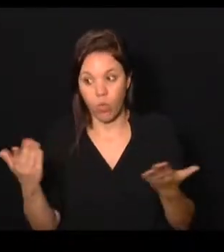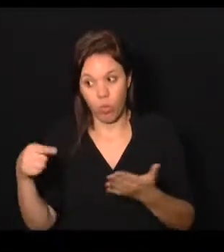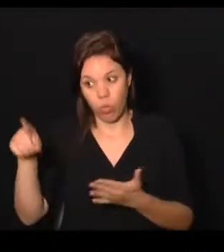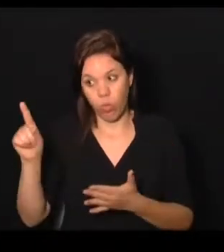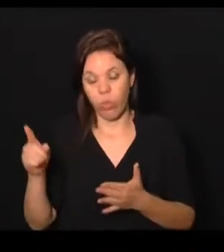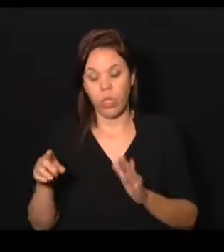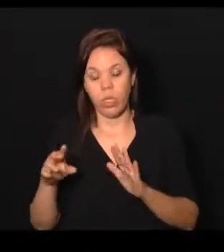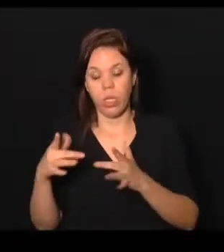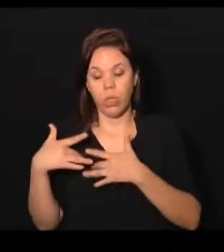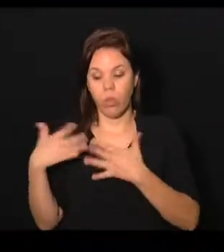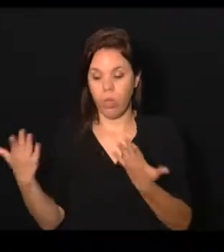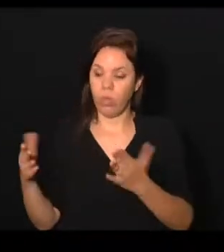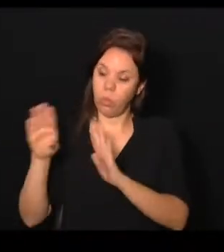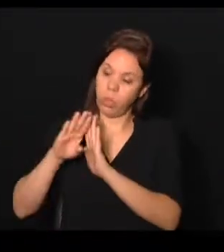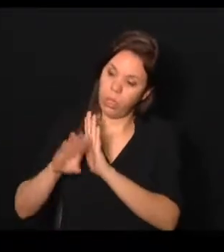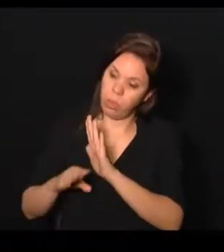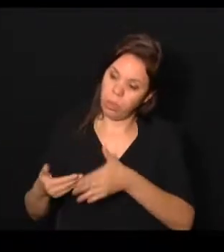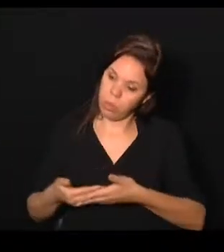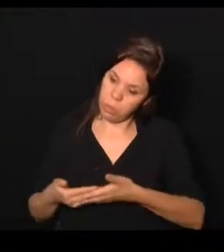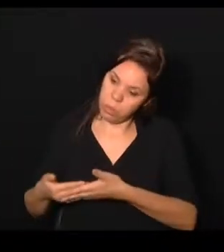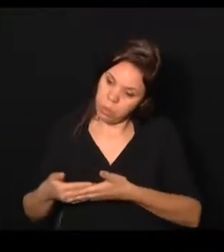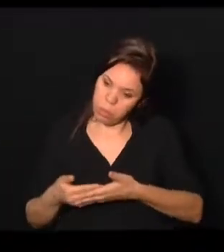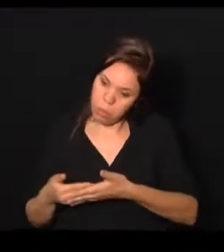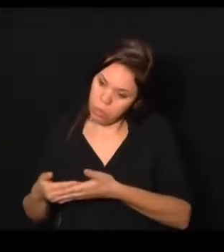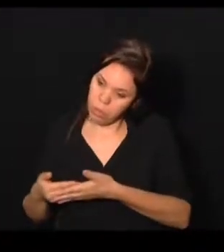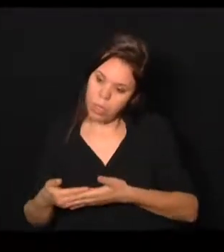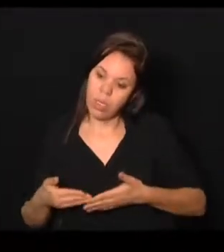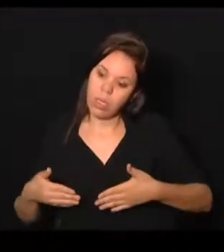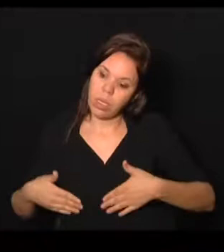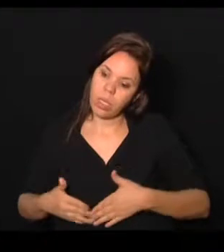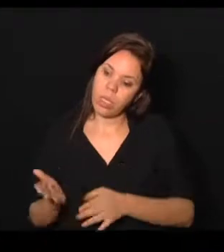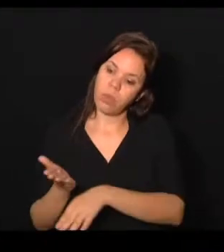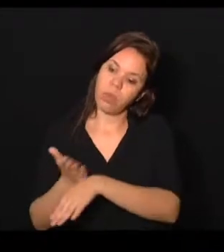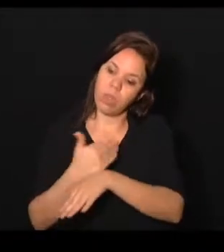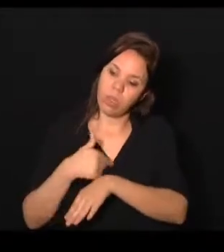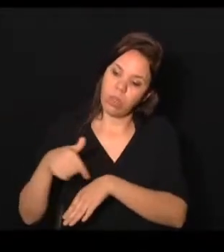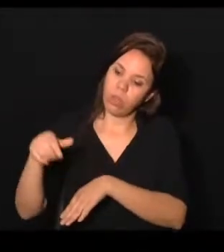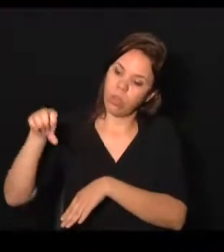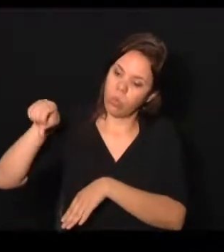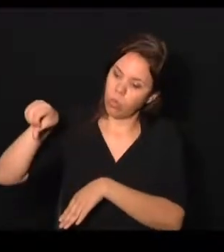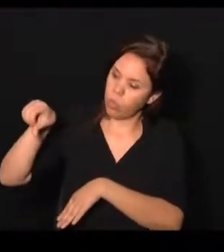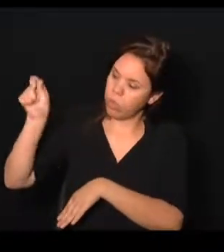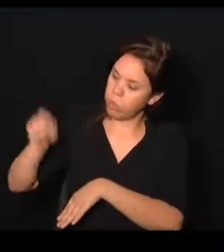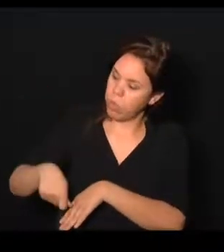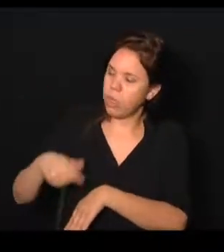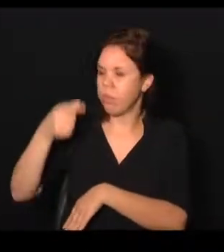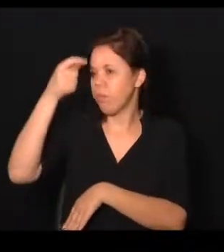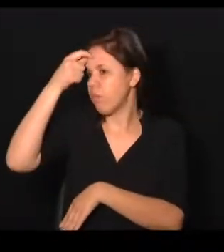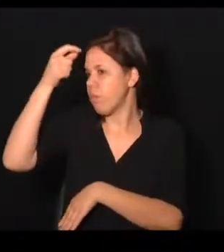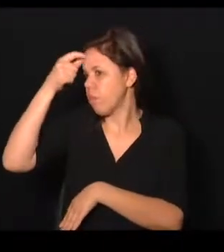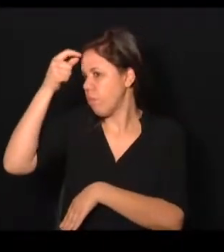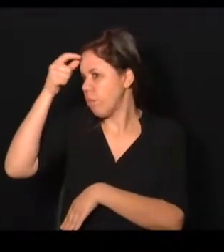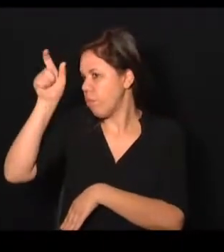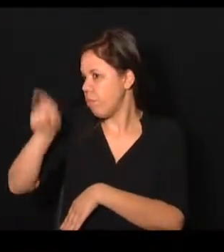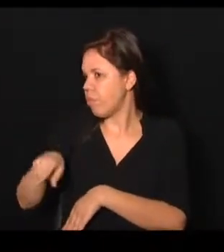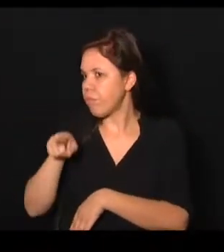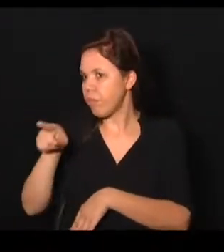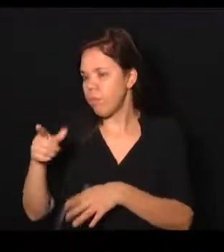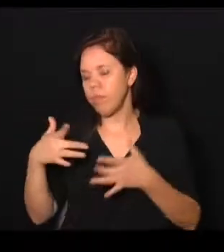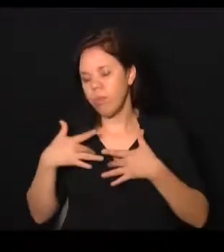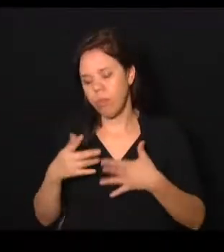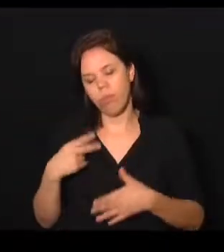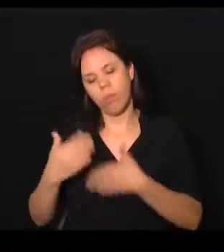um programa de recém-nascidos, de crianças prematuras. Aquilo cria também uma consciência no doador de sangue. A pessoa que é doadora de